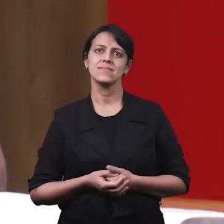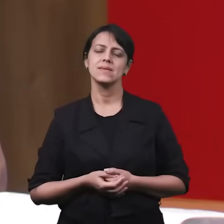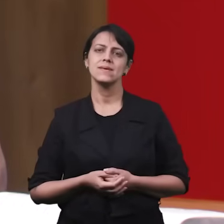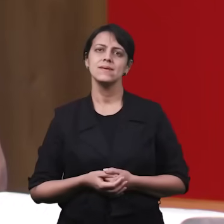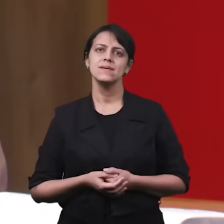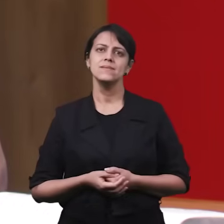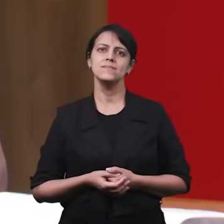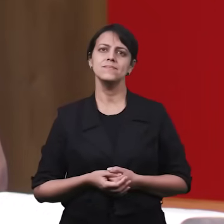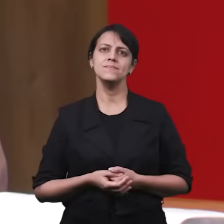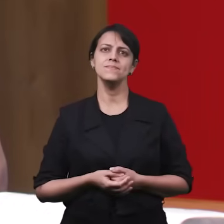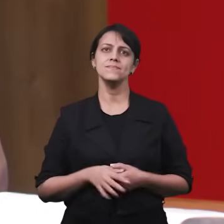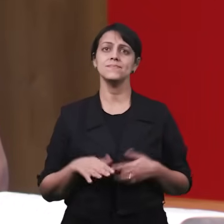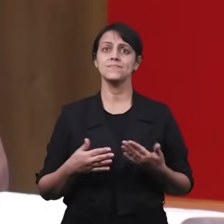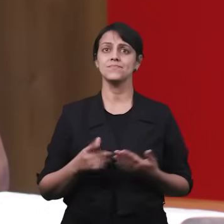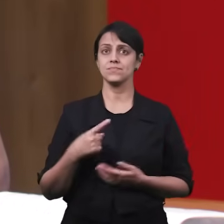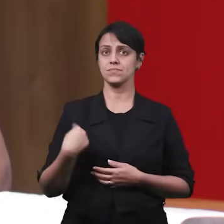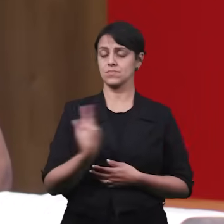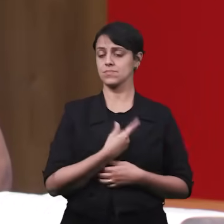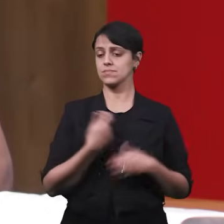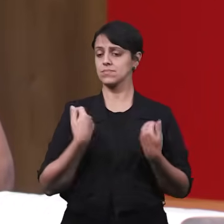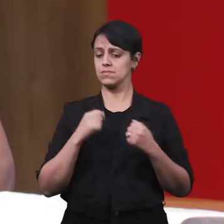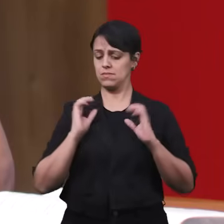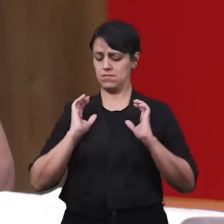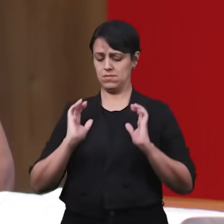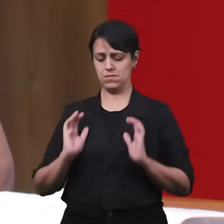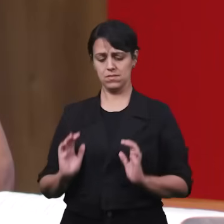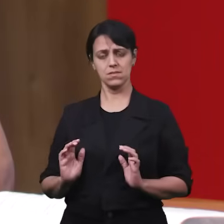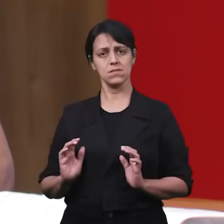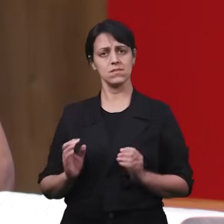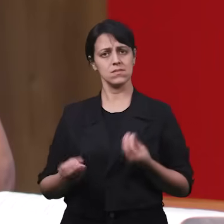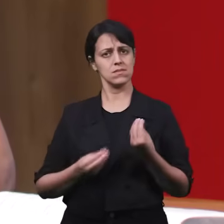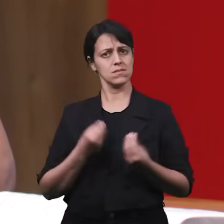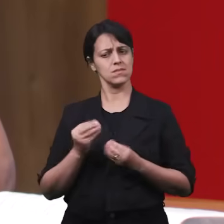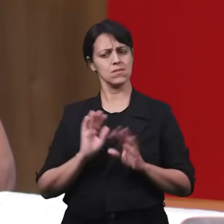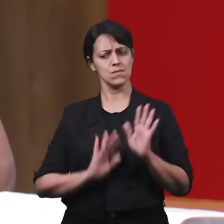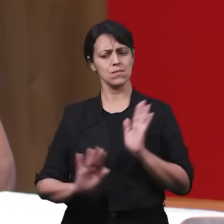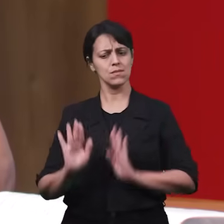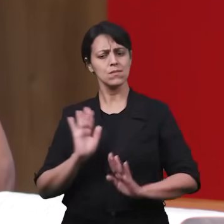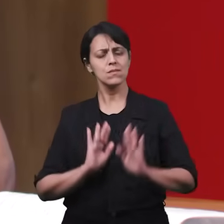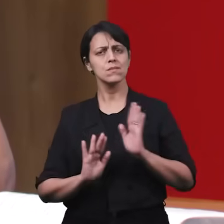Sim, pastor. Nós devemos nos comportar de forma